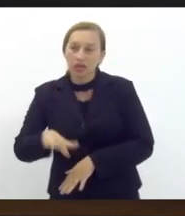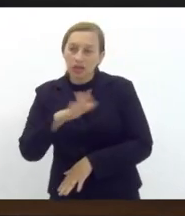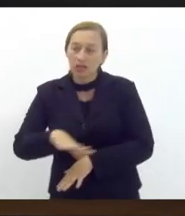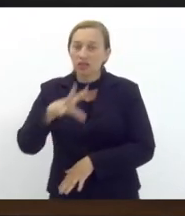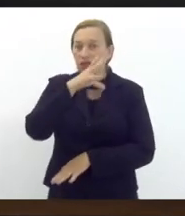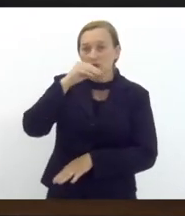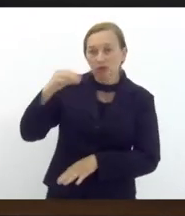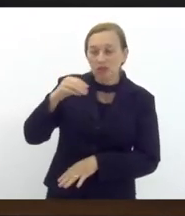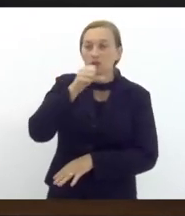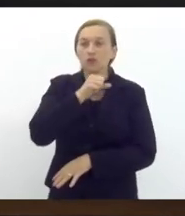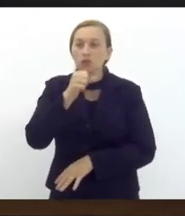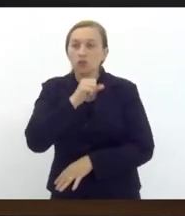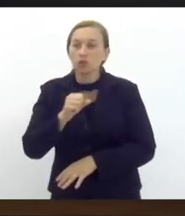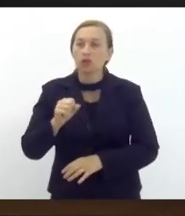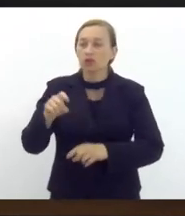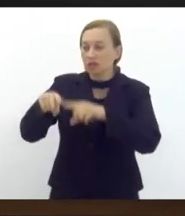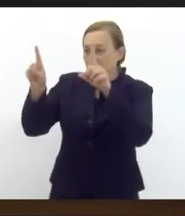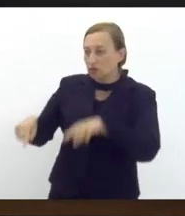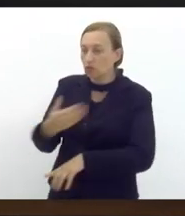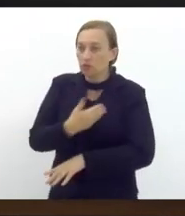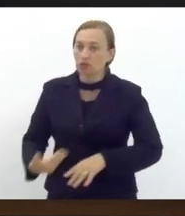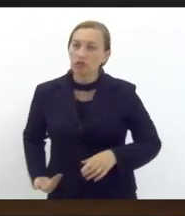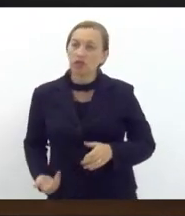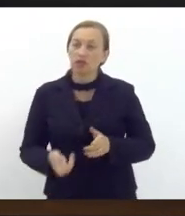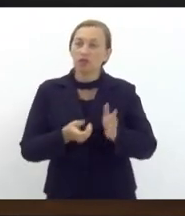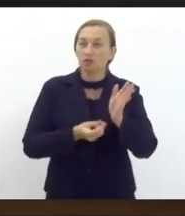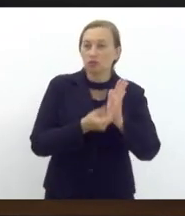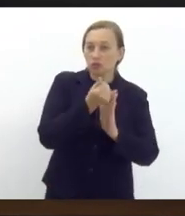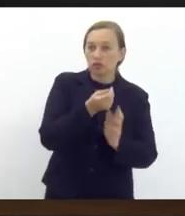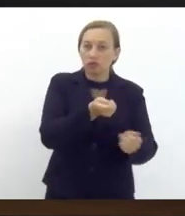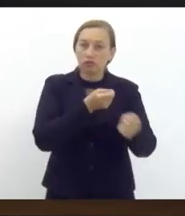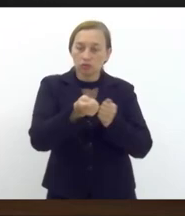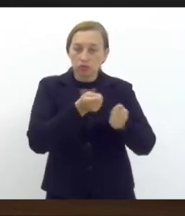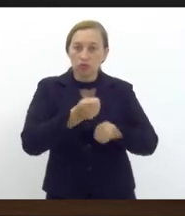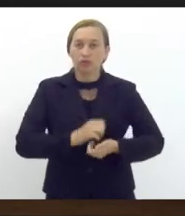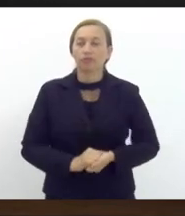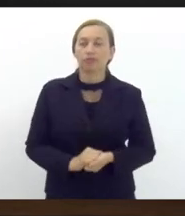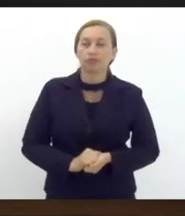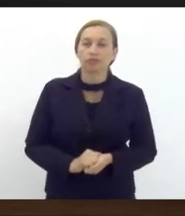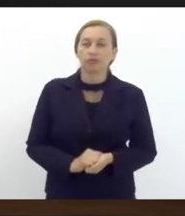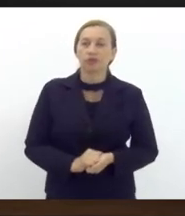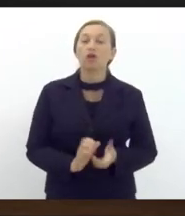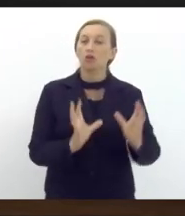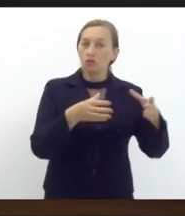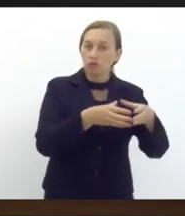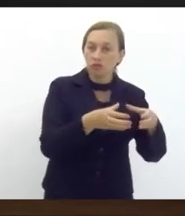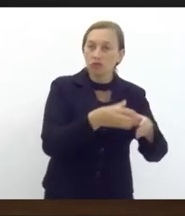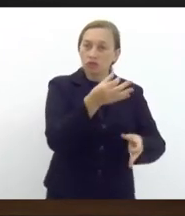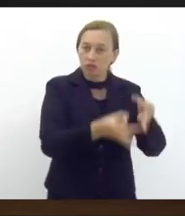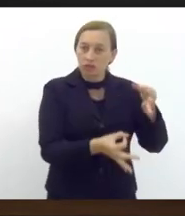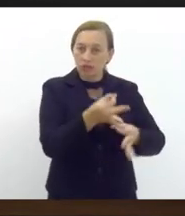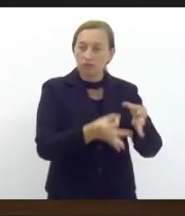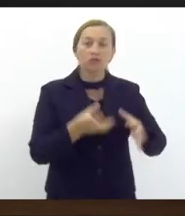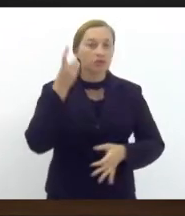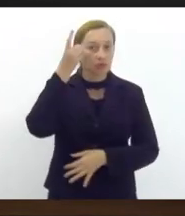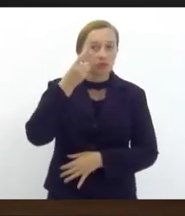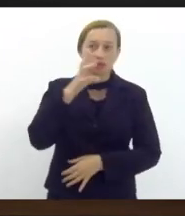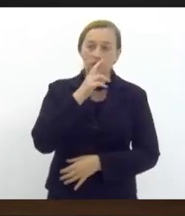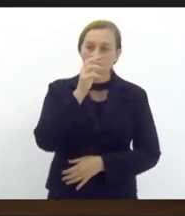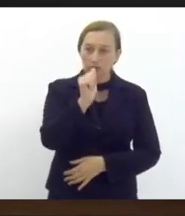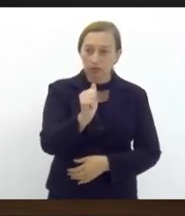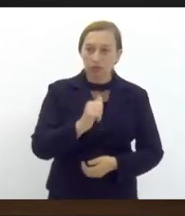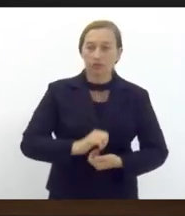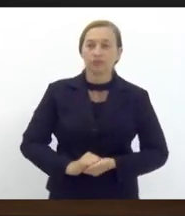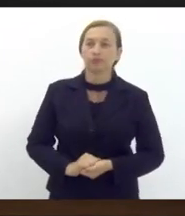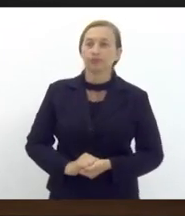servidor público orçamento Finanças realização financeira e controle para mentir parecer pela comissão de condição de Justiça Deputado Rodrigo